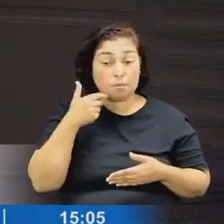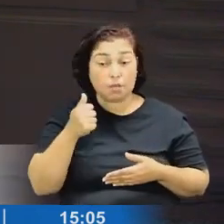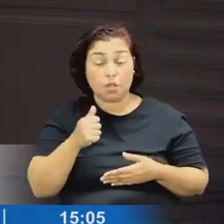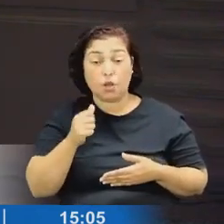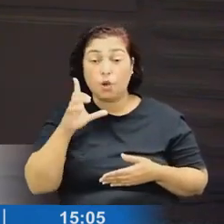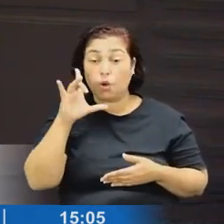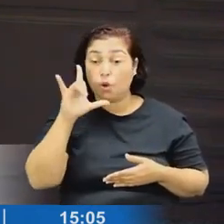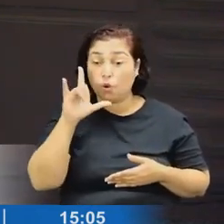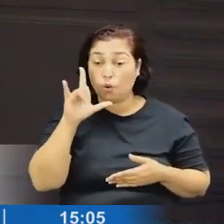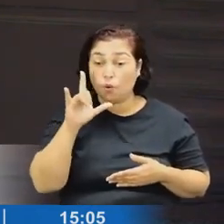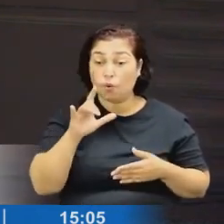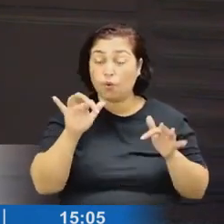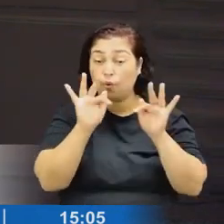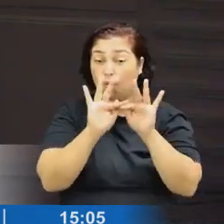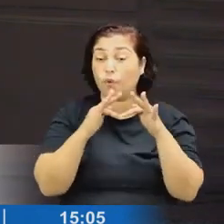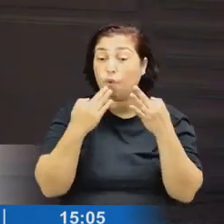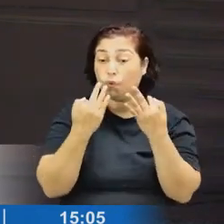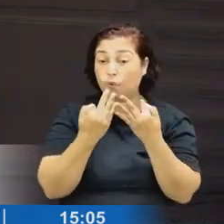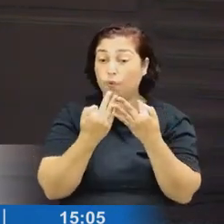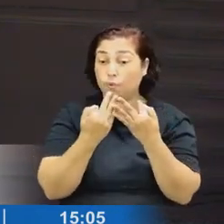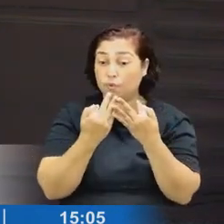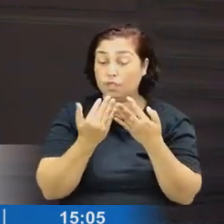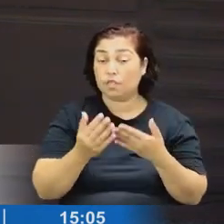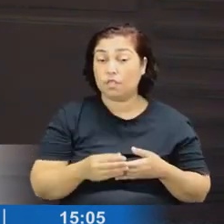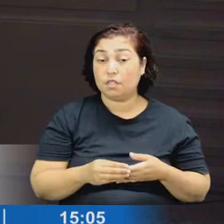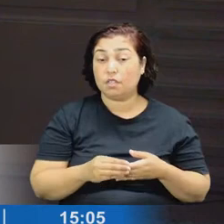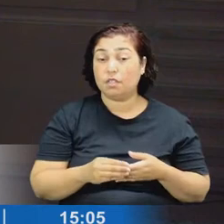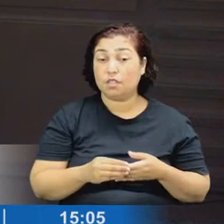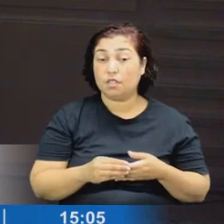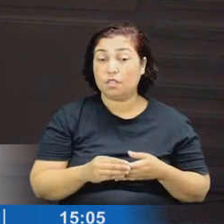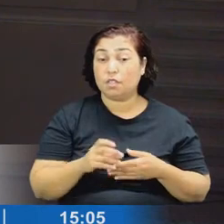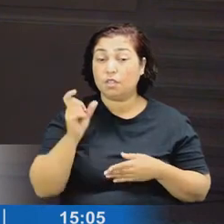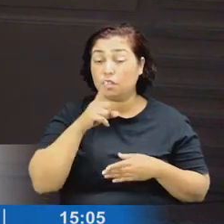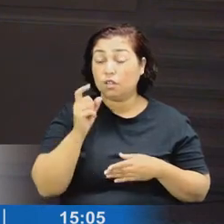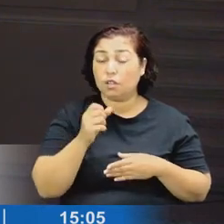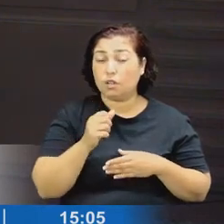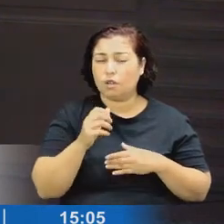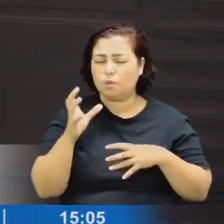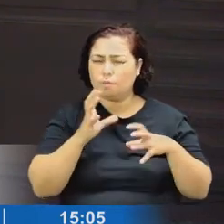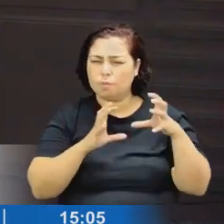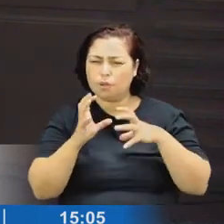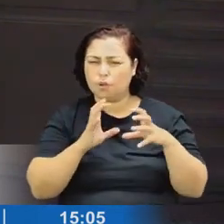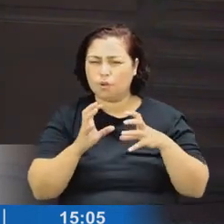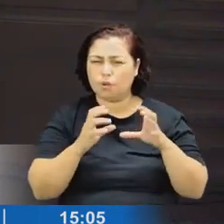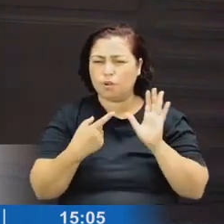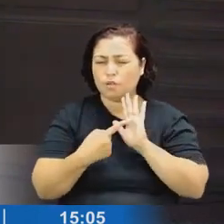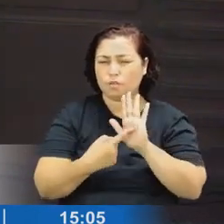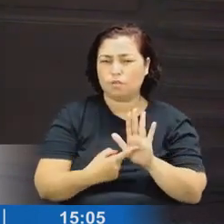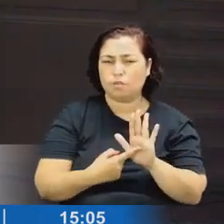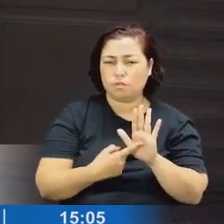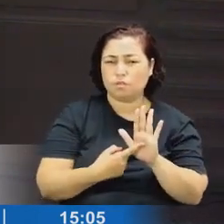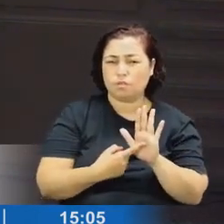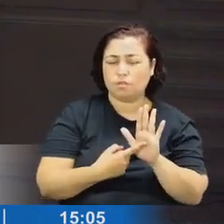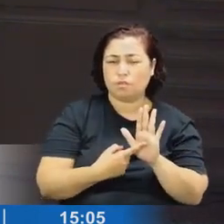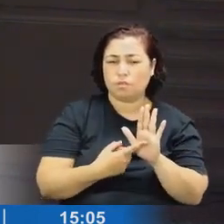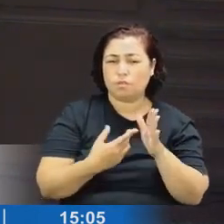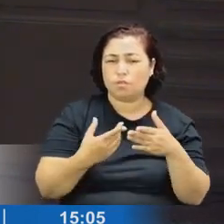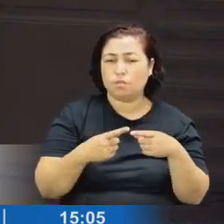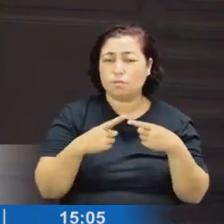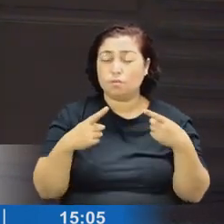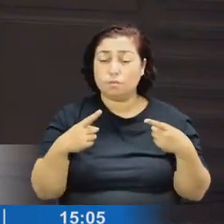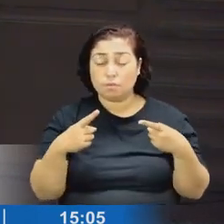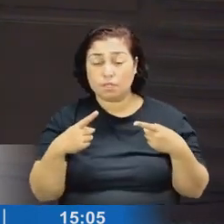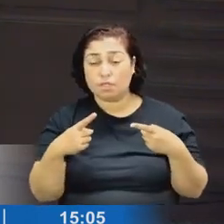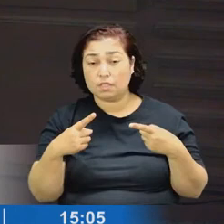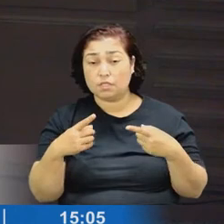que é mesmo o Instagram ele é mais aquela coisa família e tal no Tik Tok é mais zoeira mesmo então você aparece sem a esposa fazendo dança vai dar mais